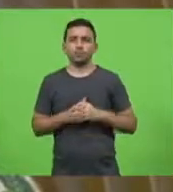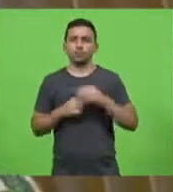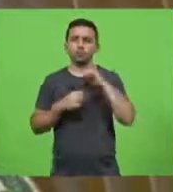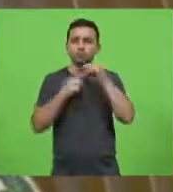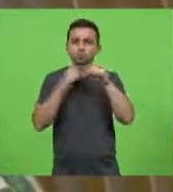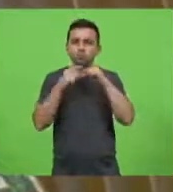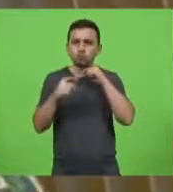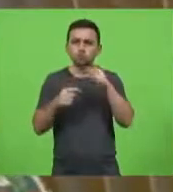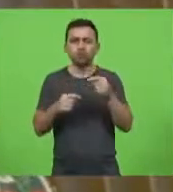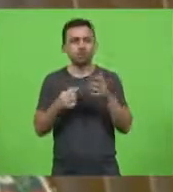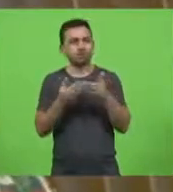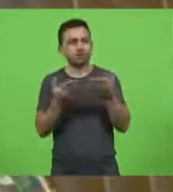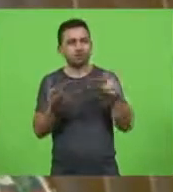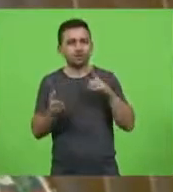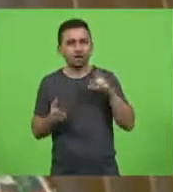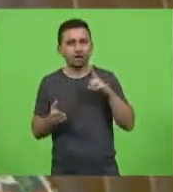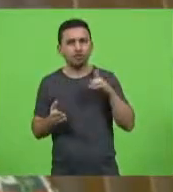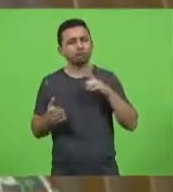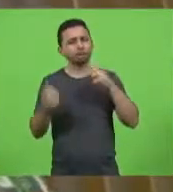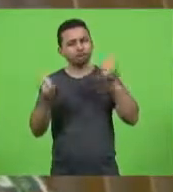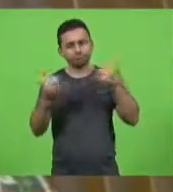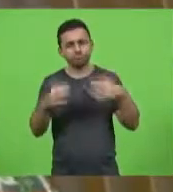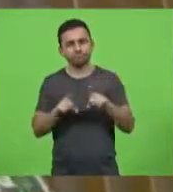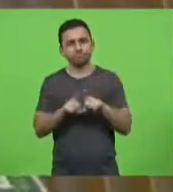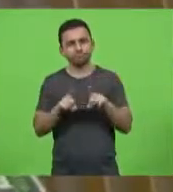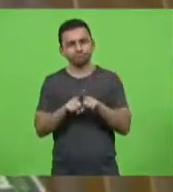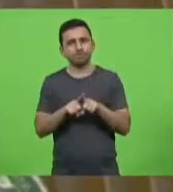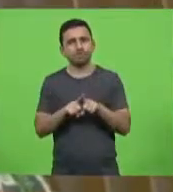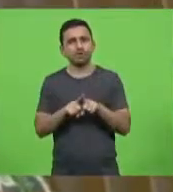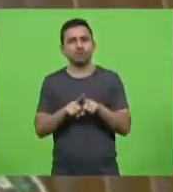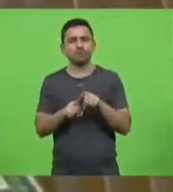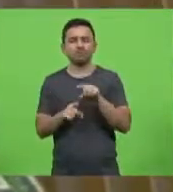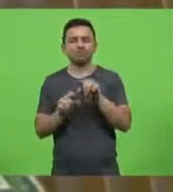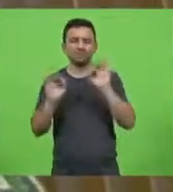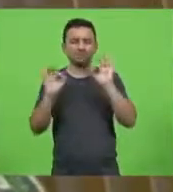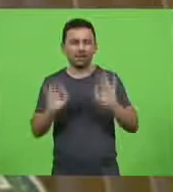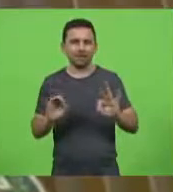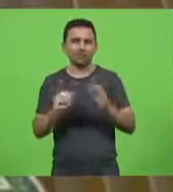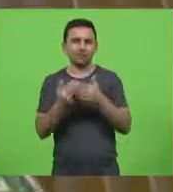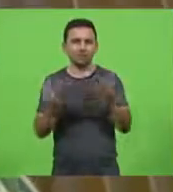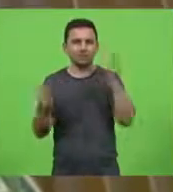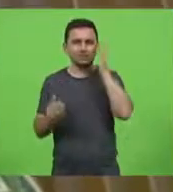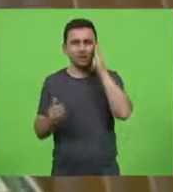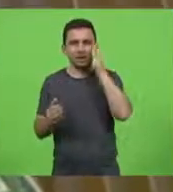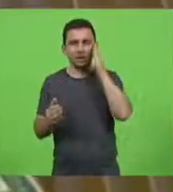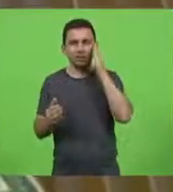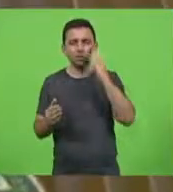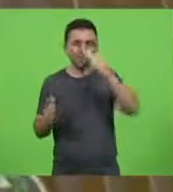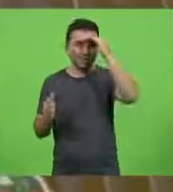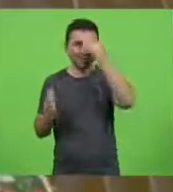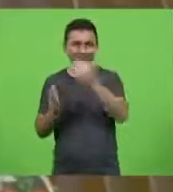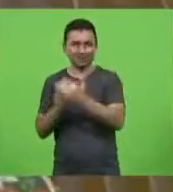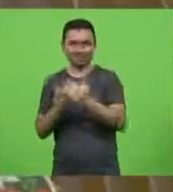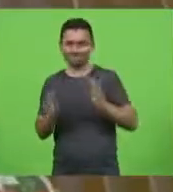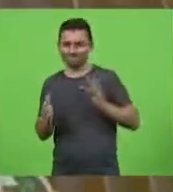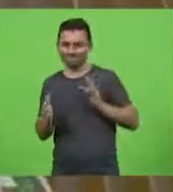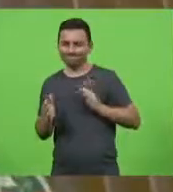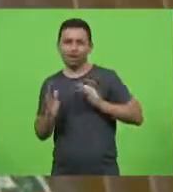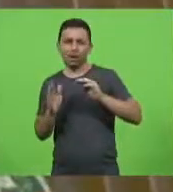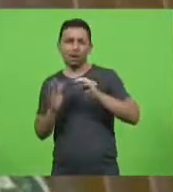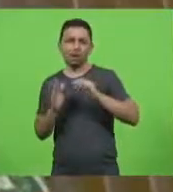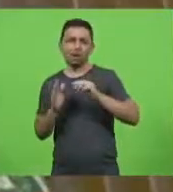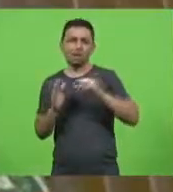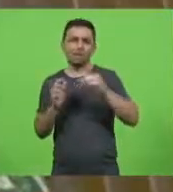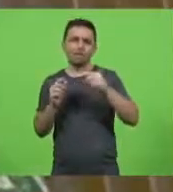as senhoras. Né? E tenho certeza que os senhores vão ver que tudo é feito dentro de um critério técnico. Né? Então, quero aqui